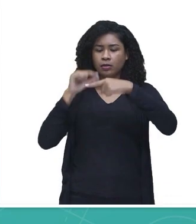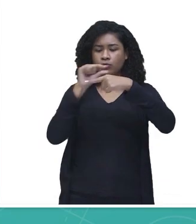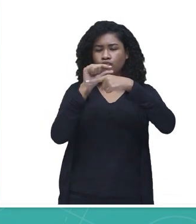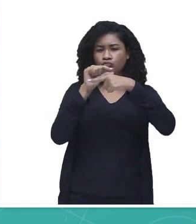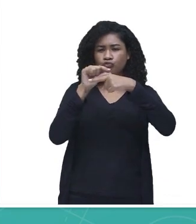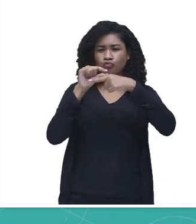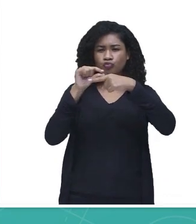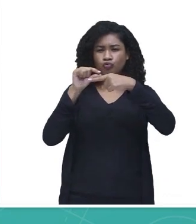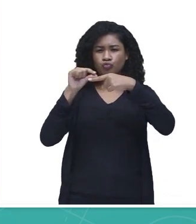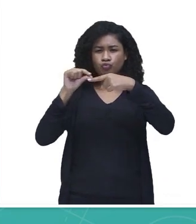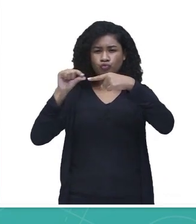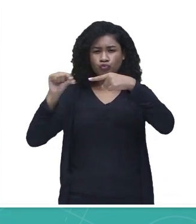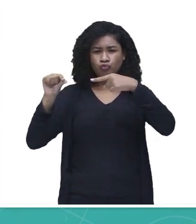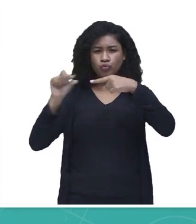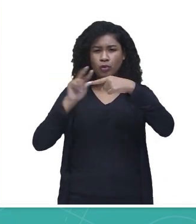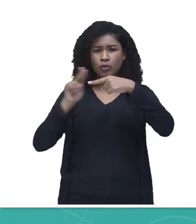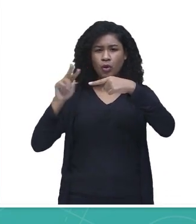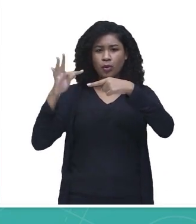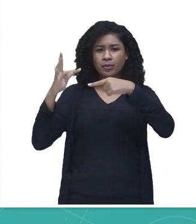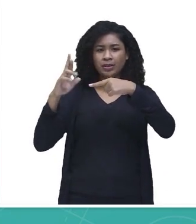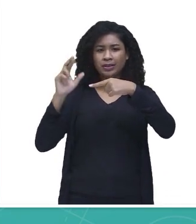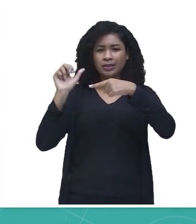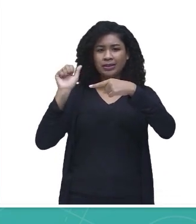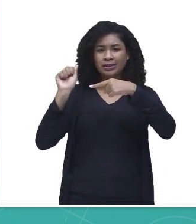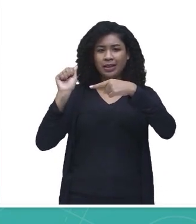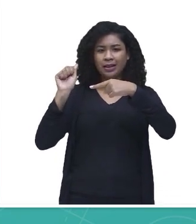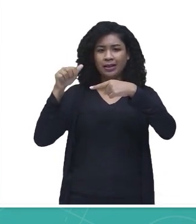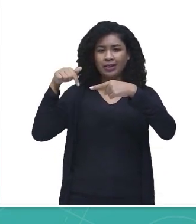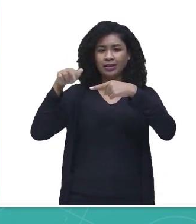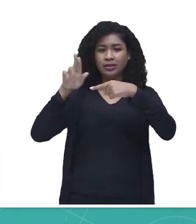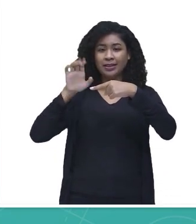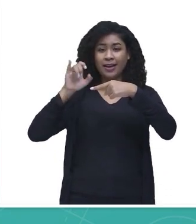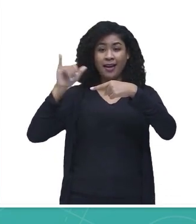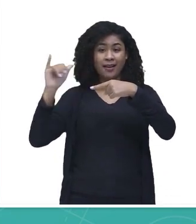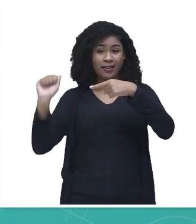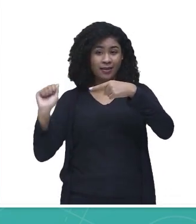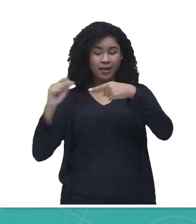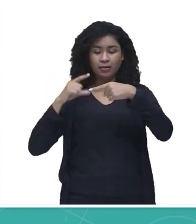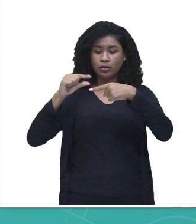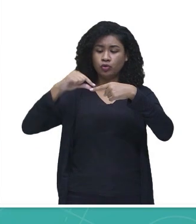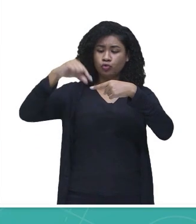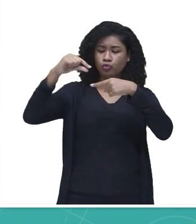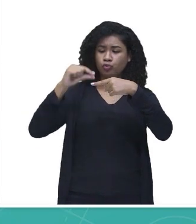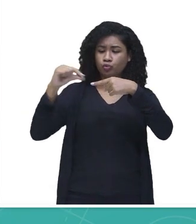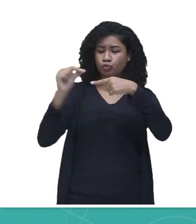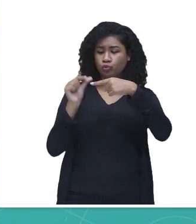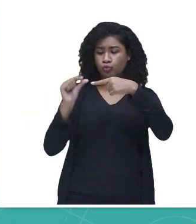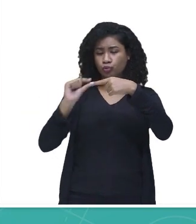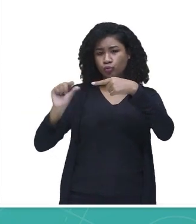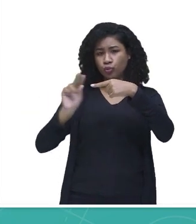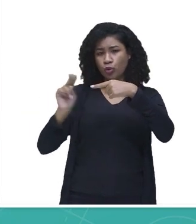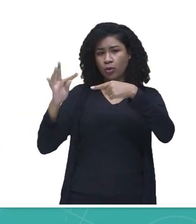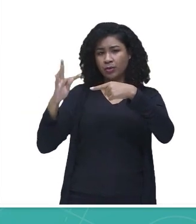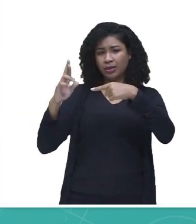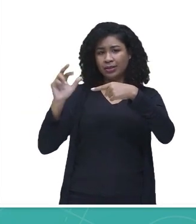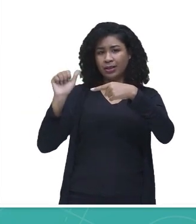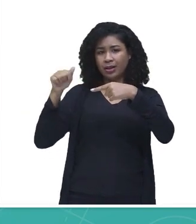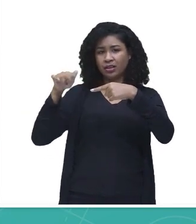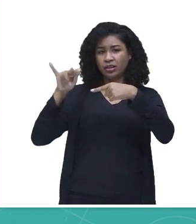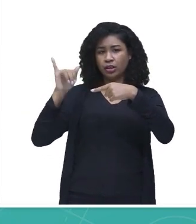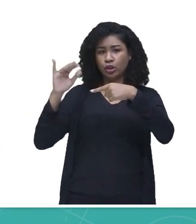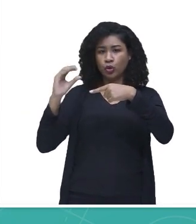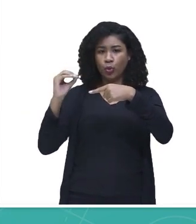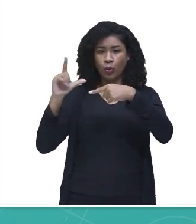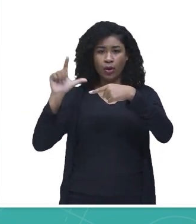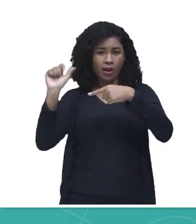O espiráculo, então tudo isso faz parte aí do sistema respiratório, no caso aí dos gafanhotos, tá bom?